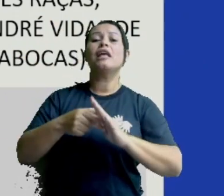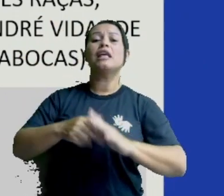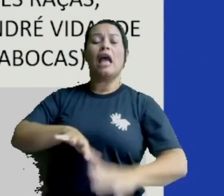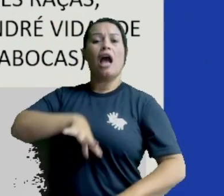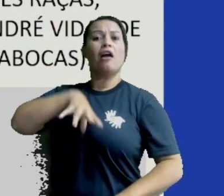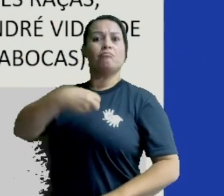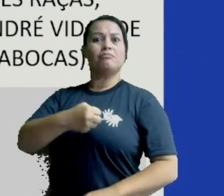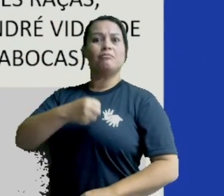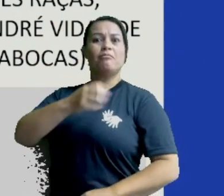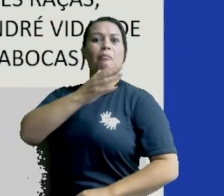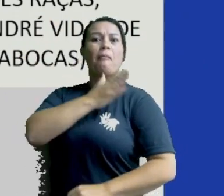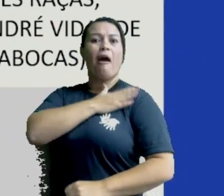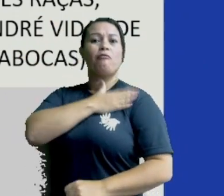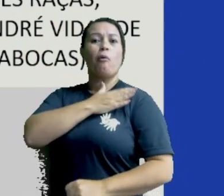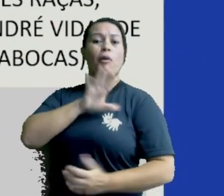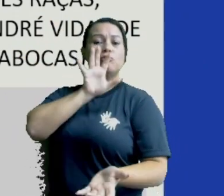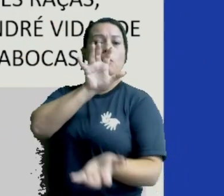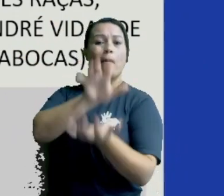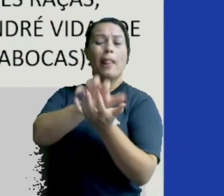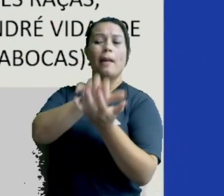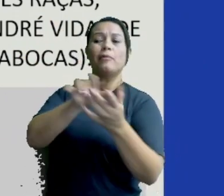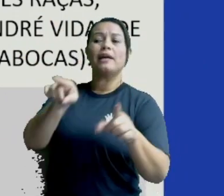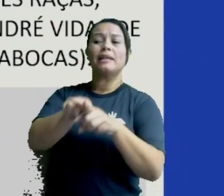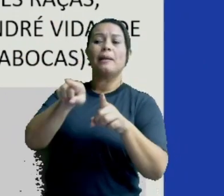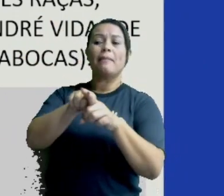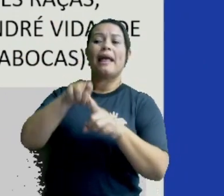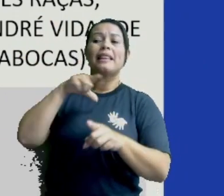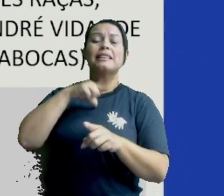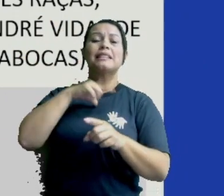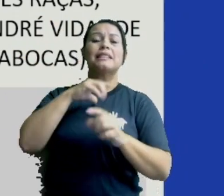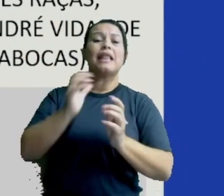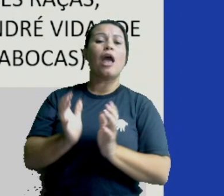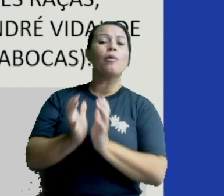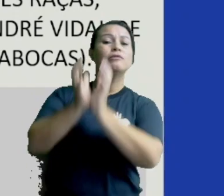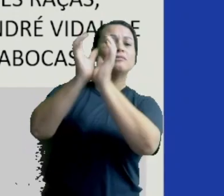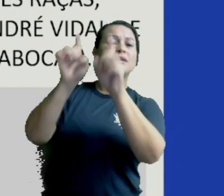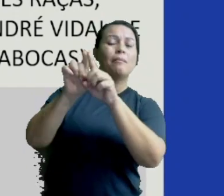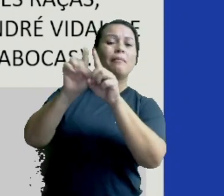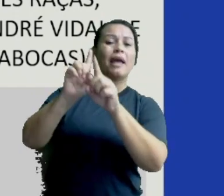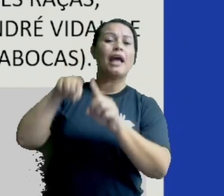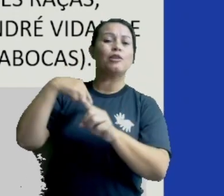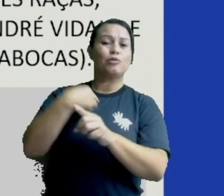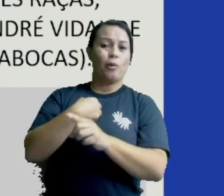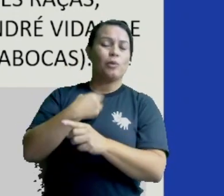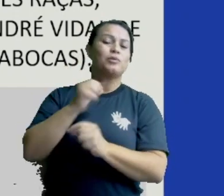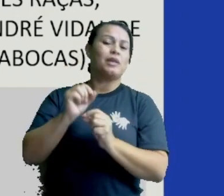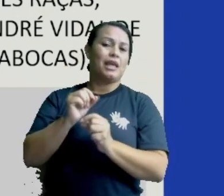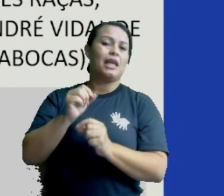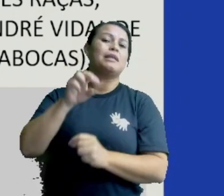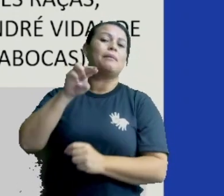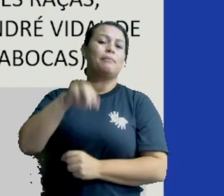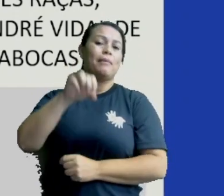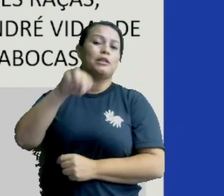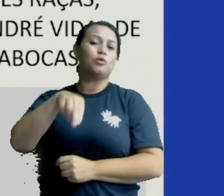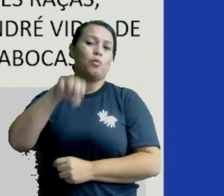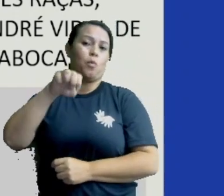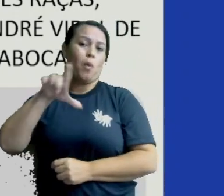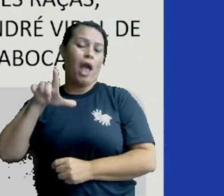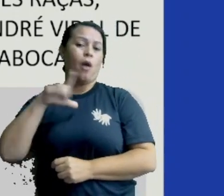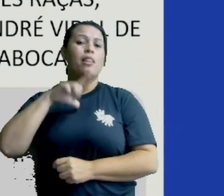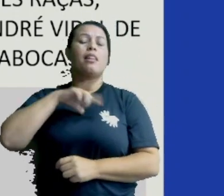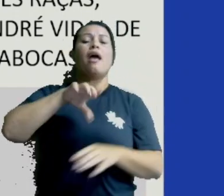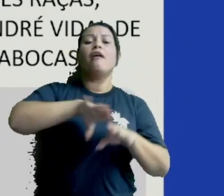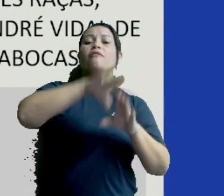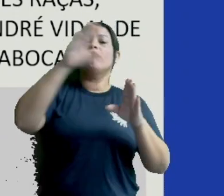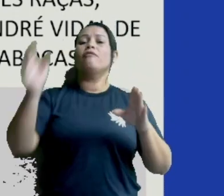esfera armilar, a nossa primeira arma que recebemos de Dom Manuel após os feitos de Tabocas.